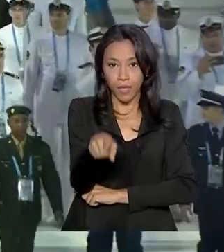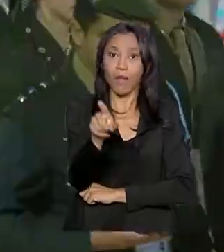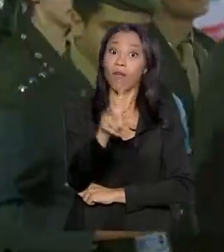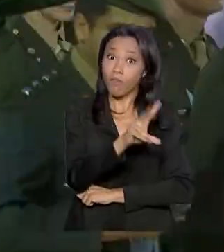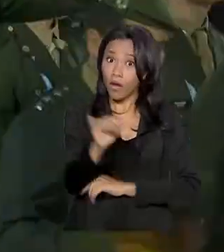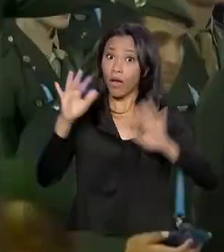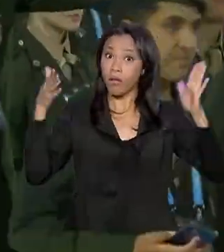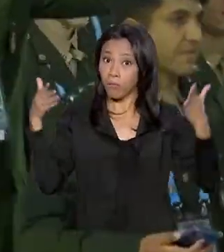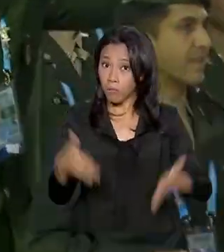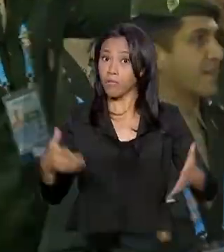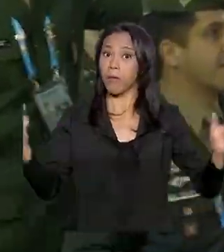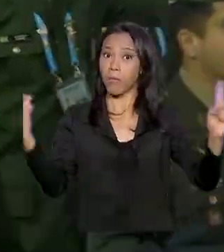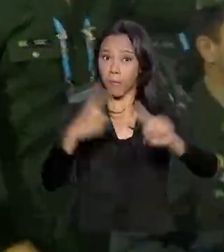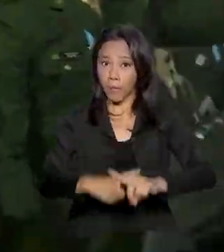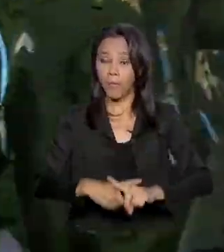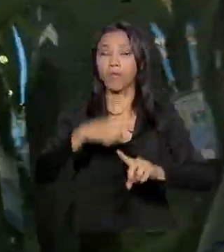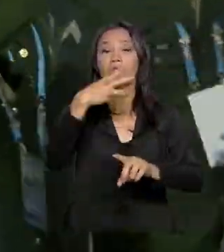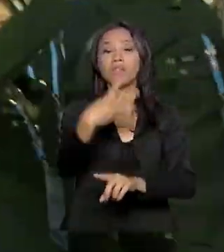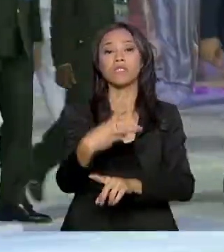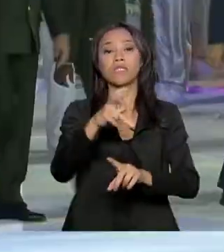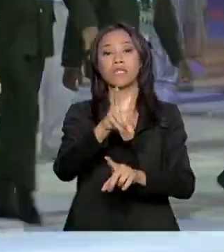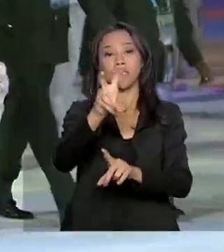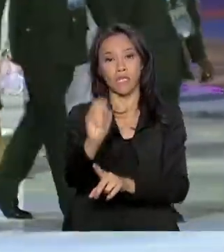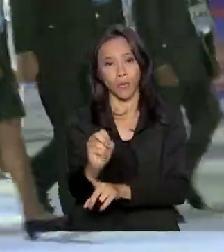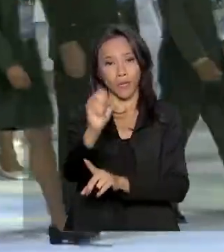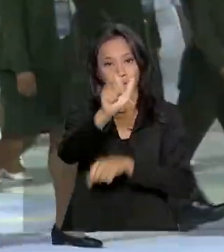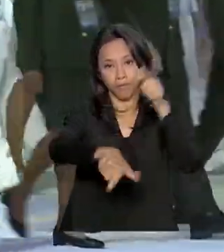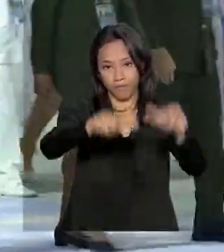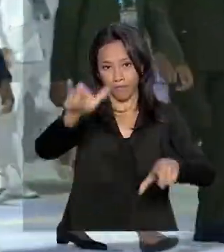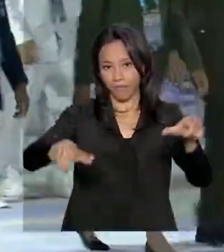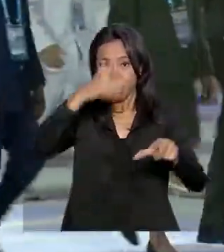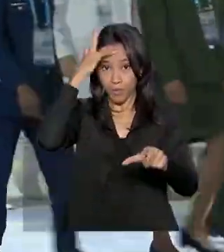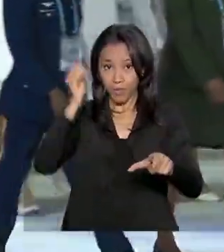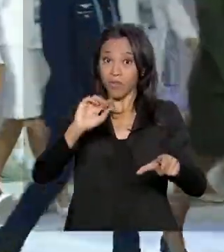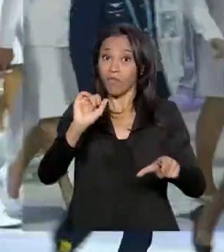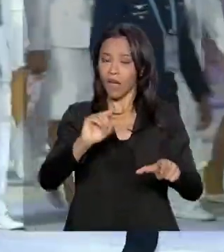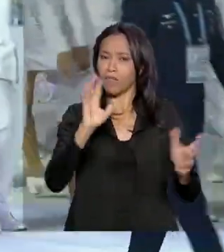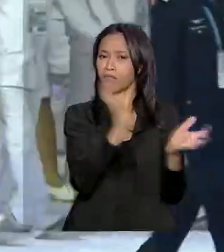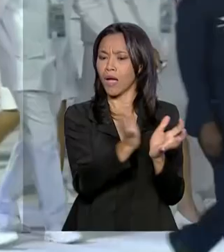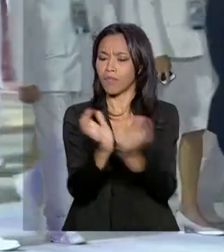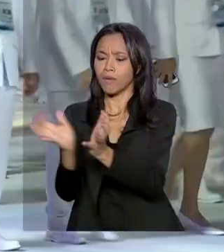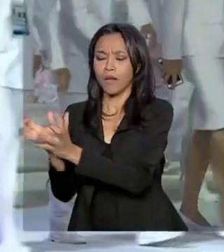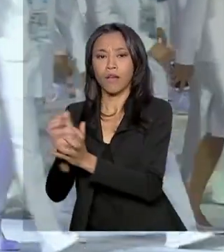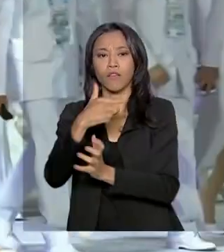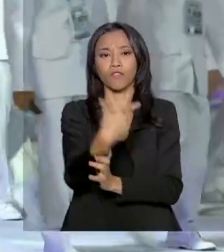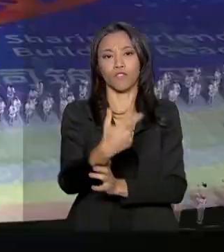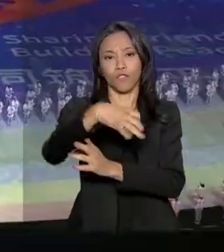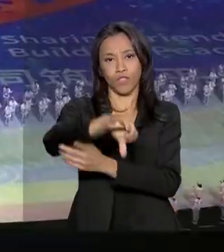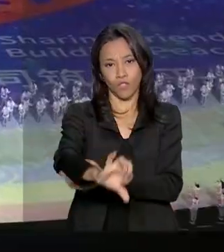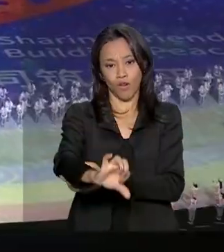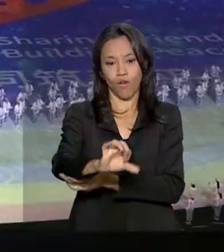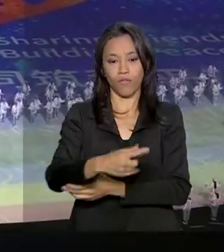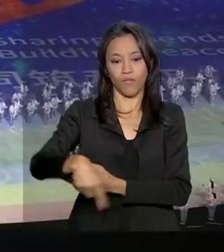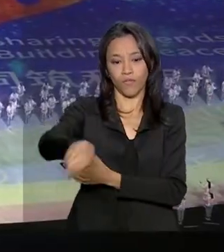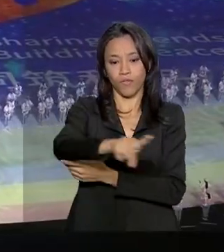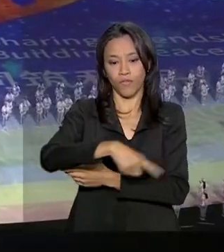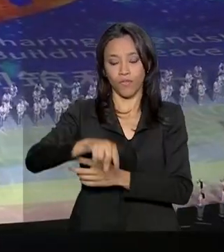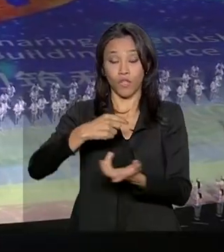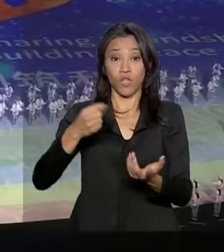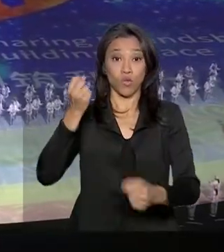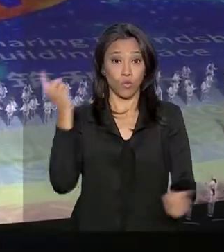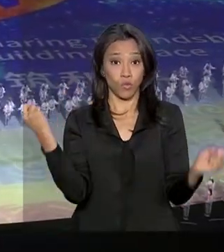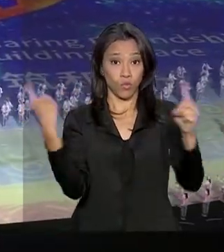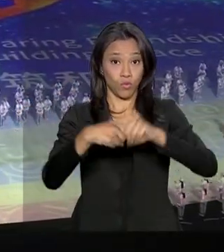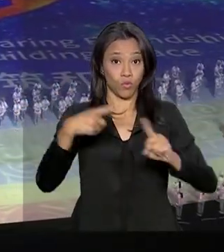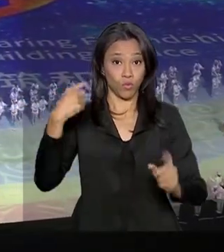competição com 350 atletas, que vão competir por medalhas em 29 modalidades. Os Jogos Mundiais